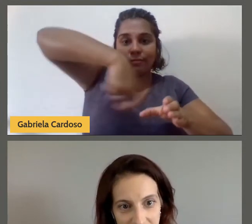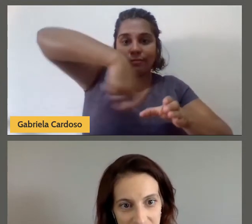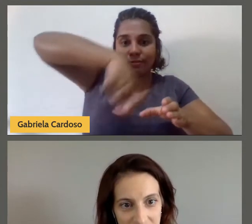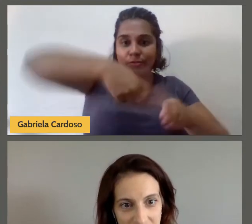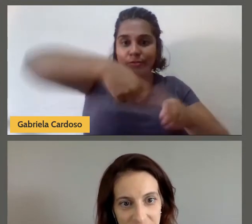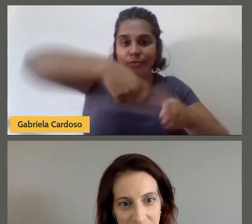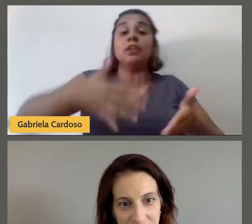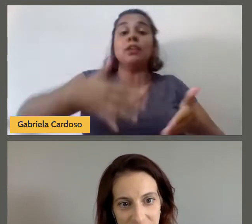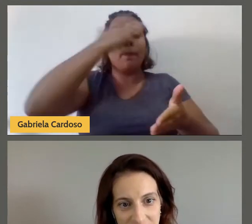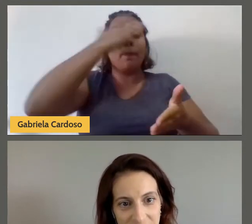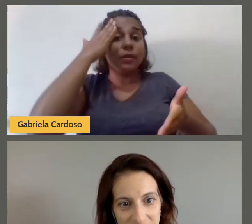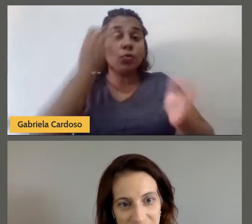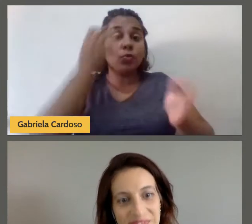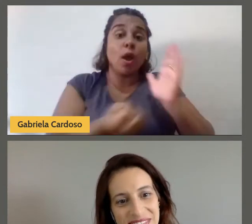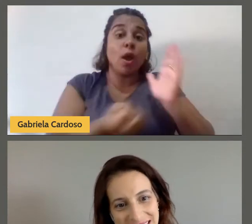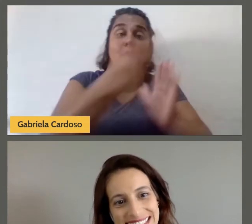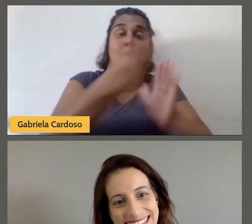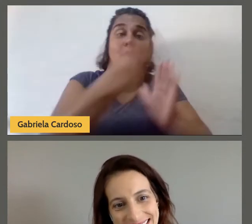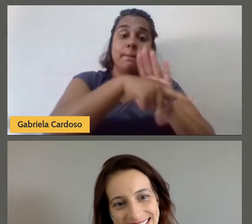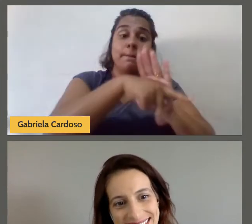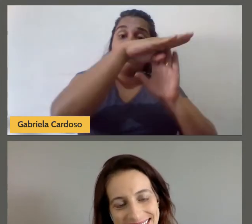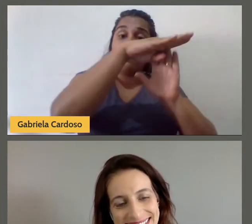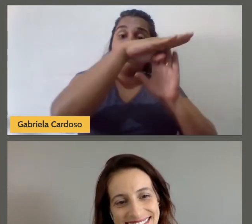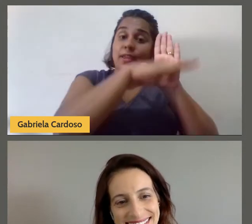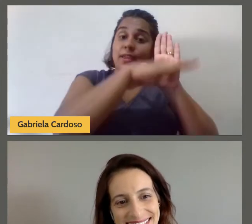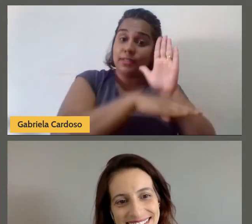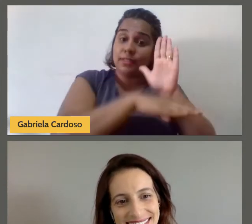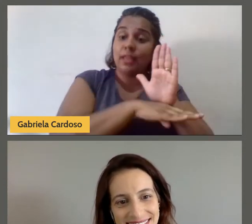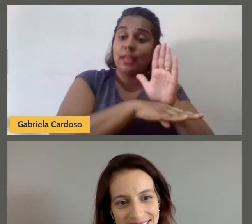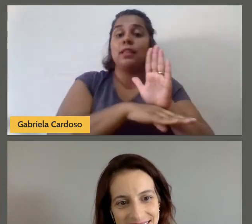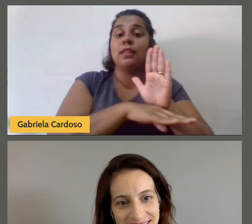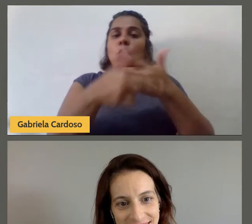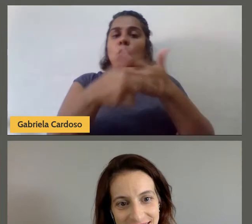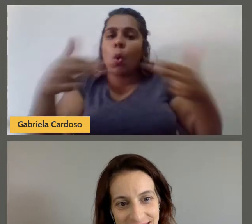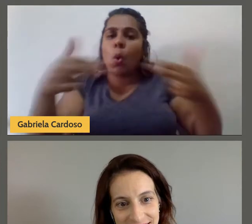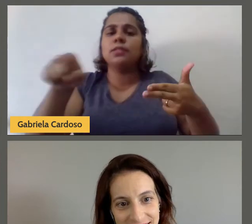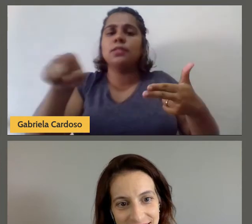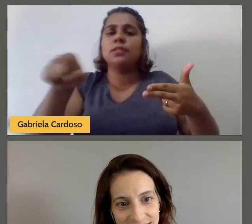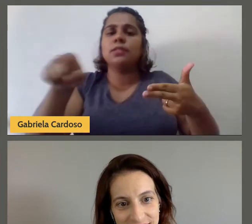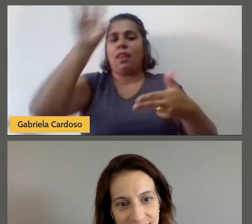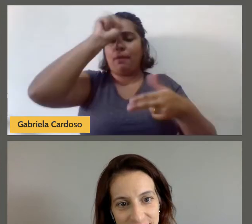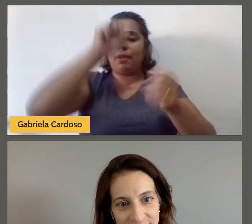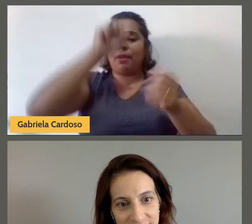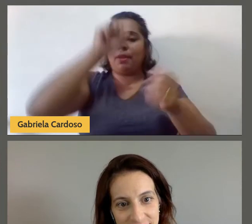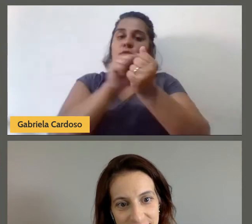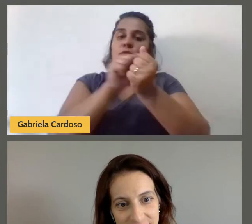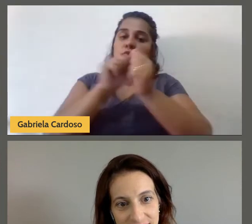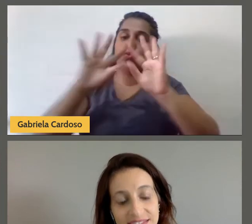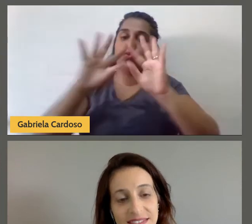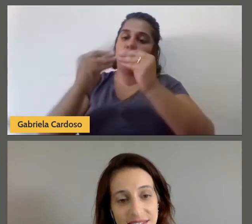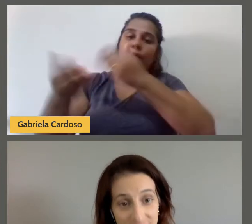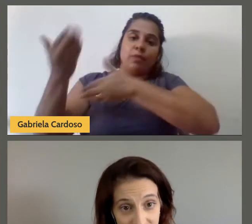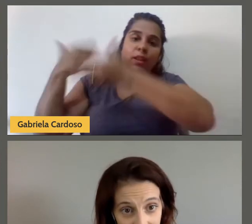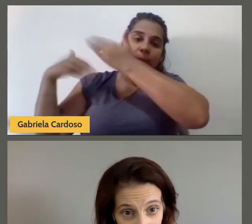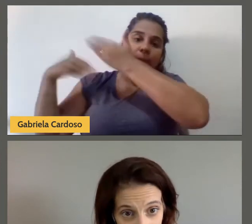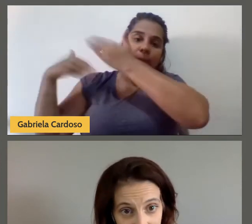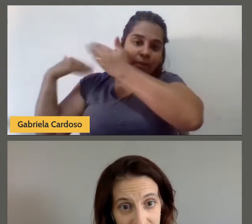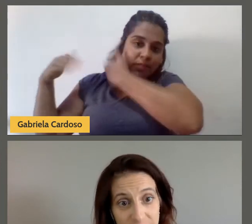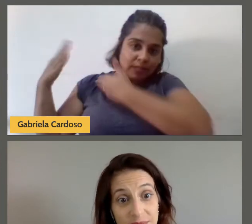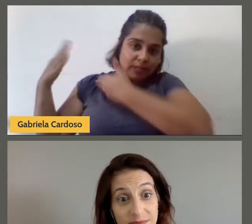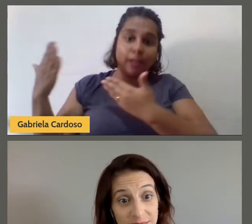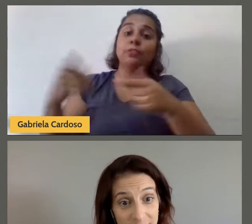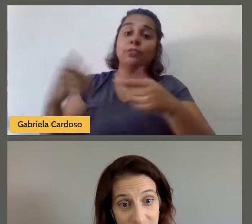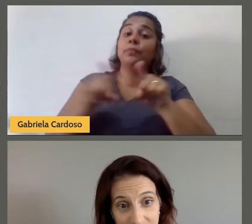receitas, trazerem as receitas dos seus ancestrais, das suas famílias, para venderem aqui. A gente trabalha muito com a música, com a dança, com a cultura, com a